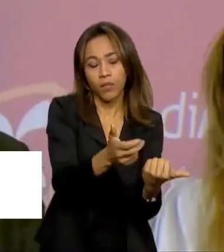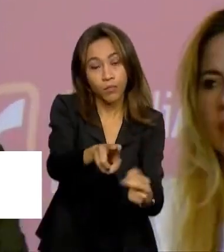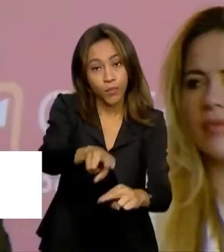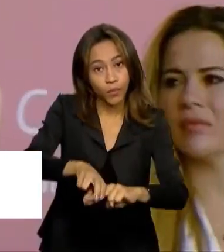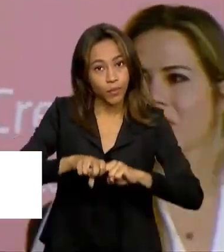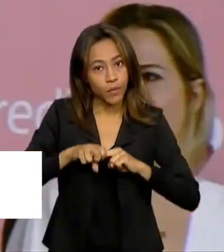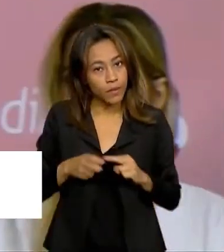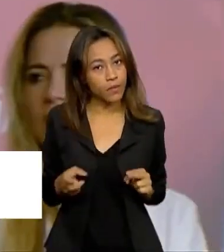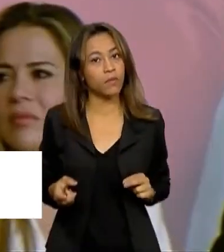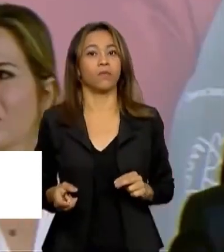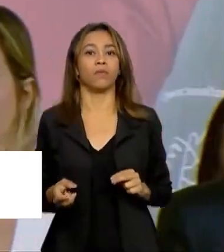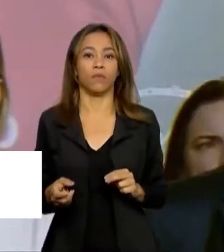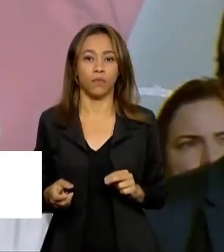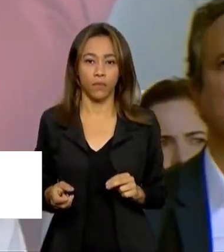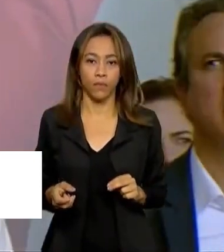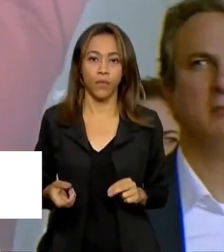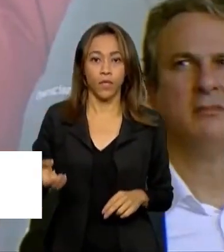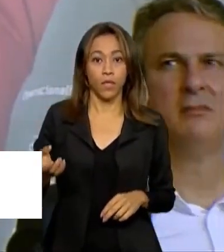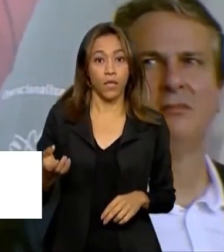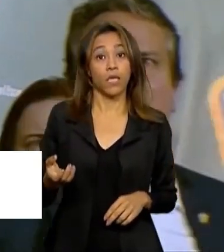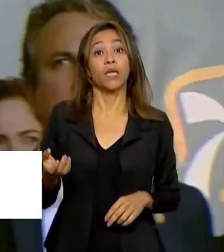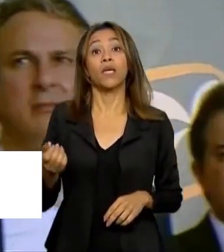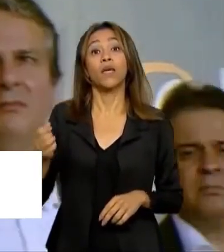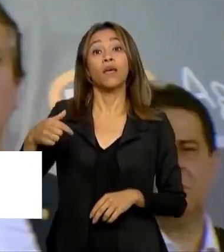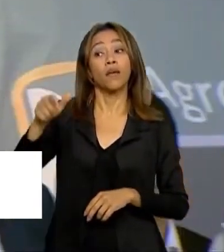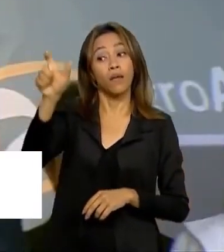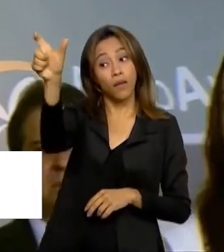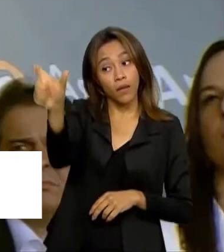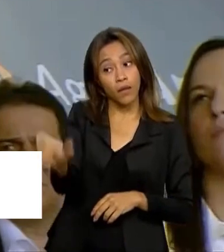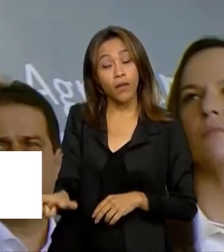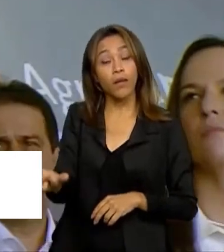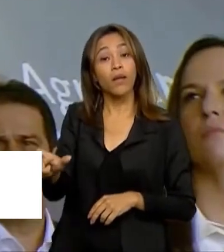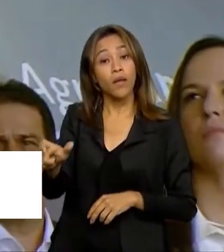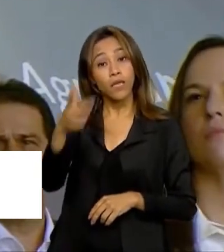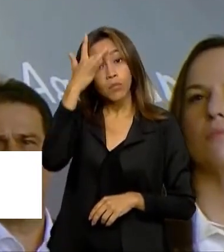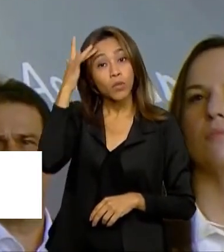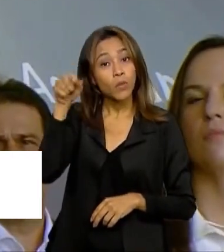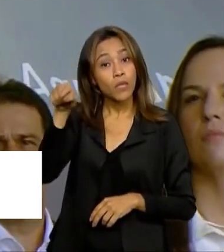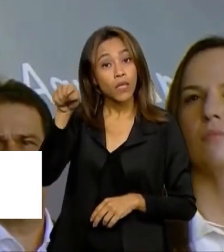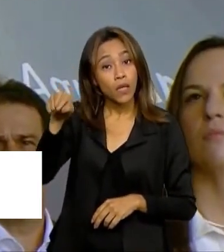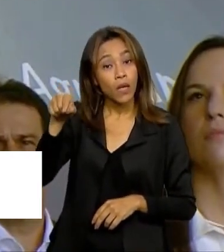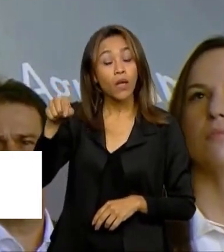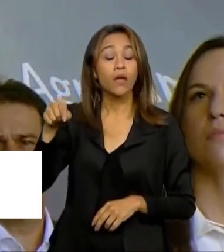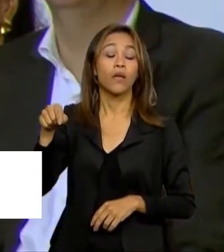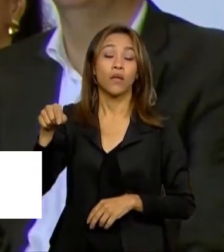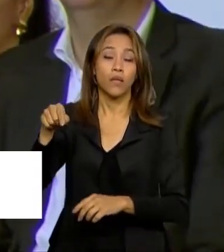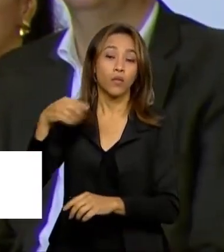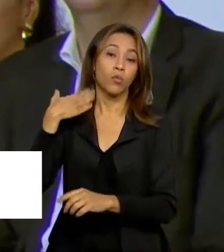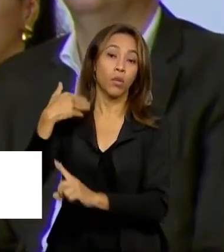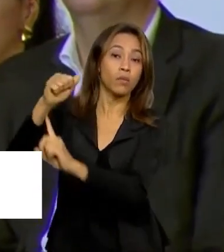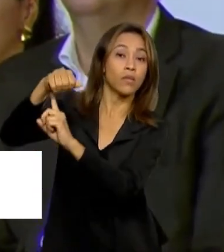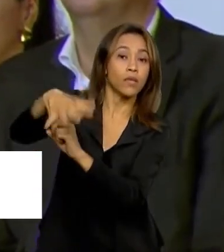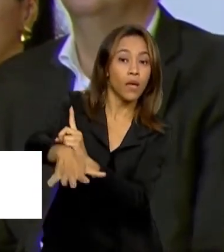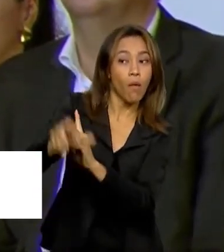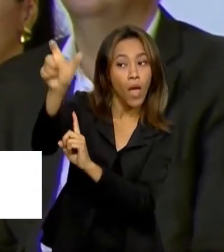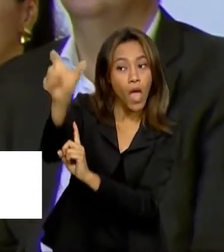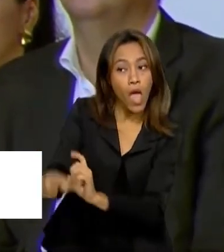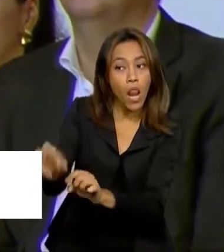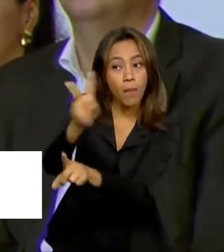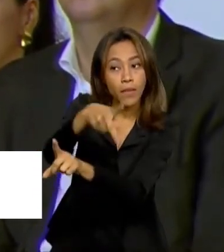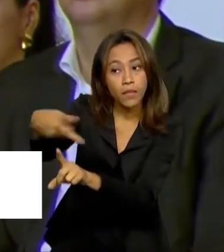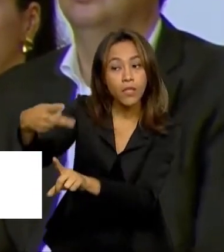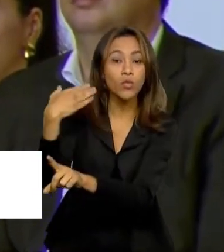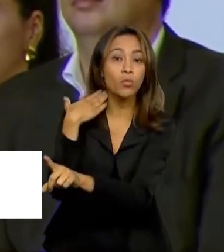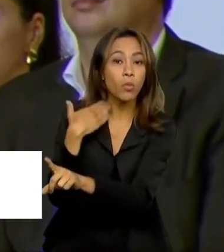isso é que o cidadão do Banco Central precisa saber que ele é presidente do Banco Central